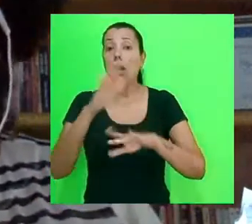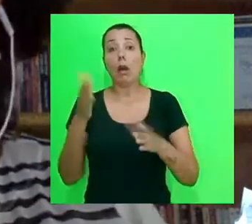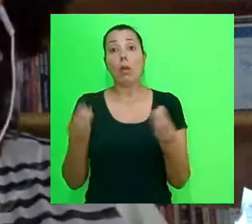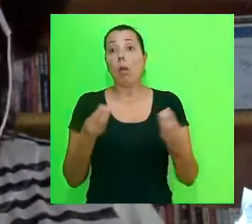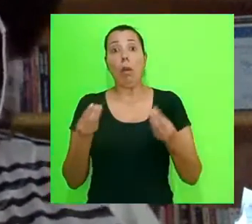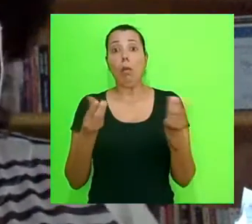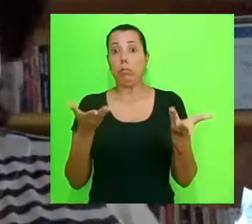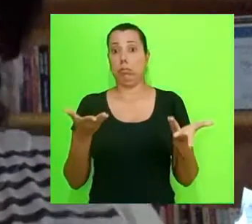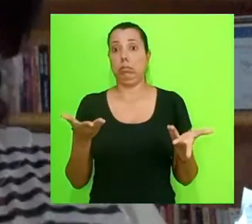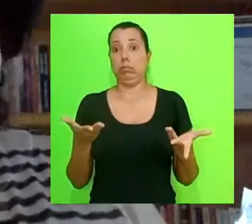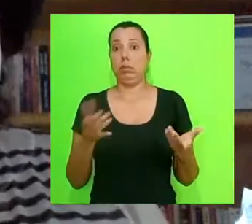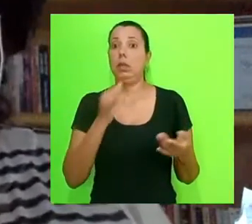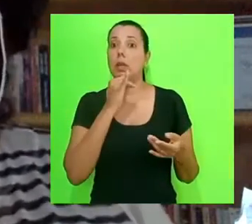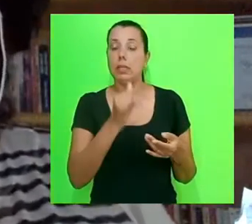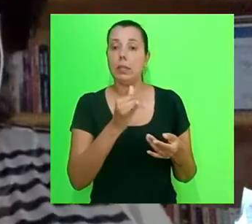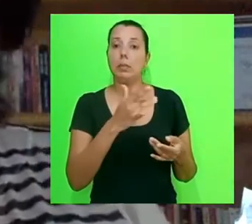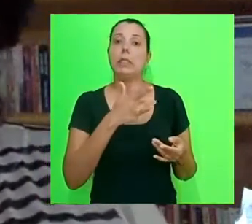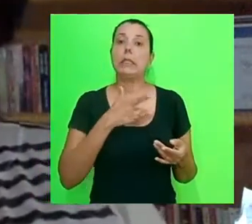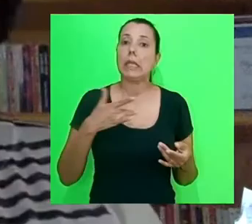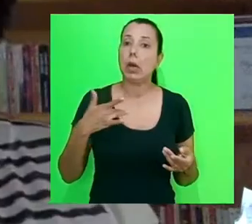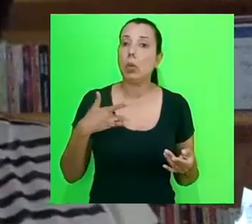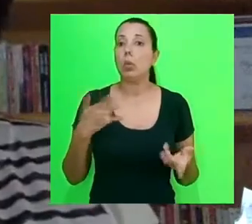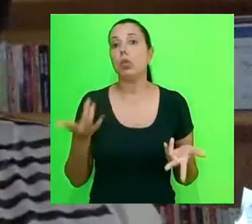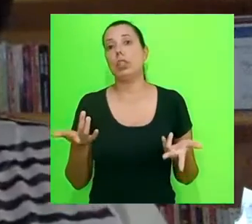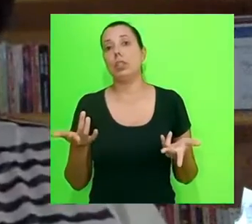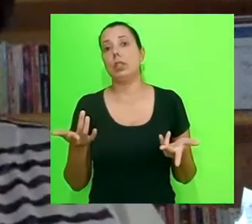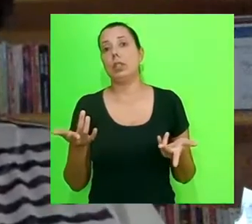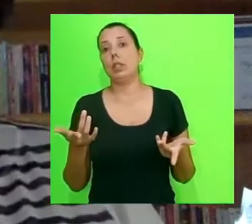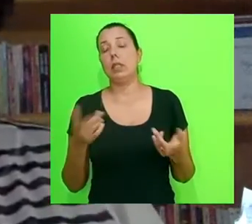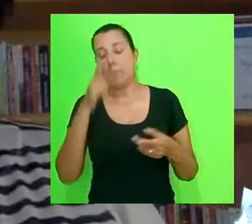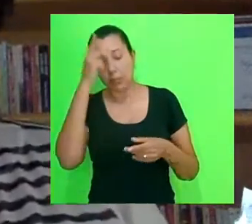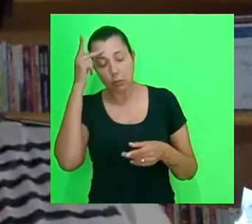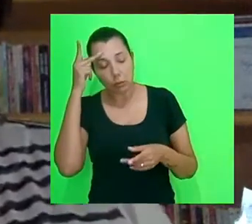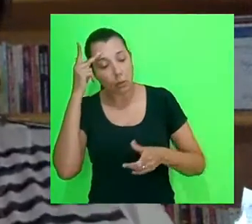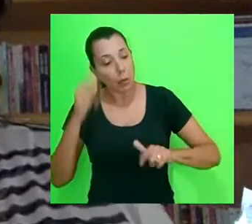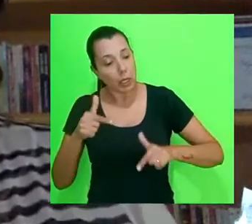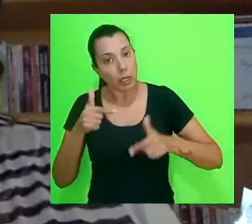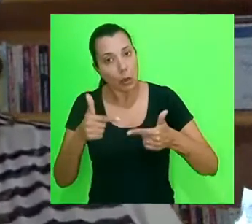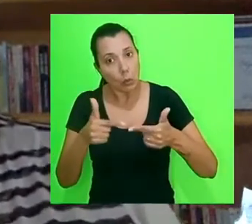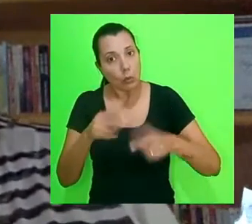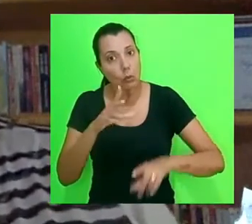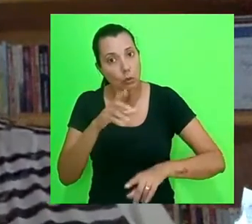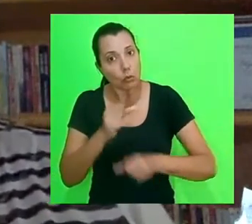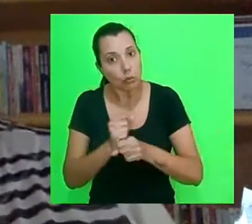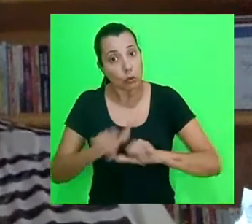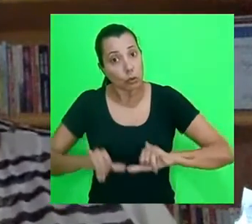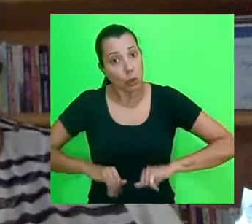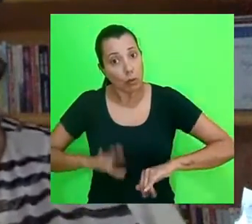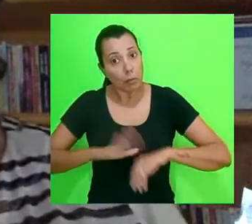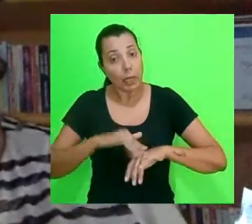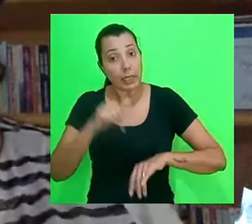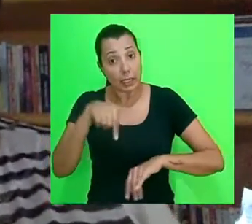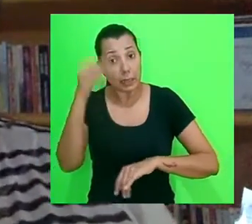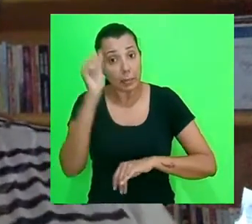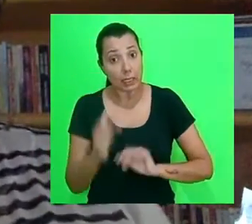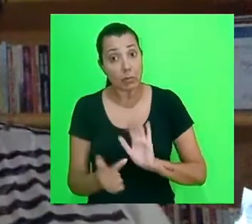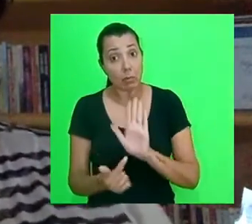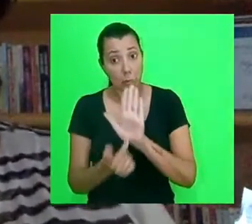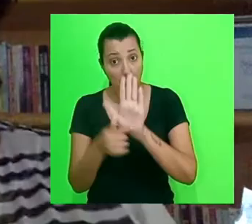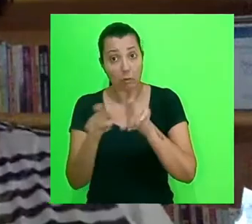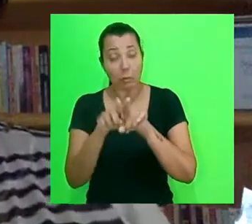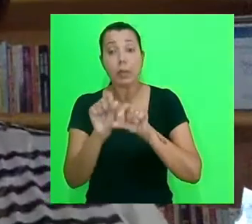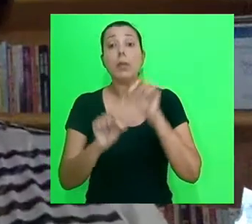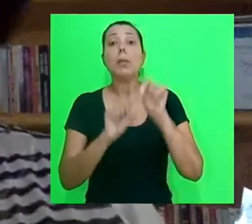de 60% das pessoas que estão na linha de frente na rede de saúde para o enfrentamento